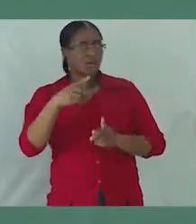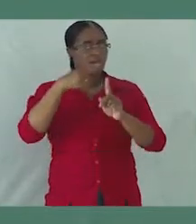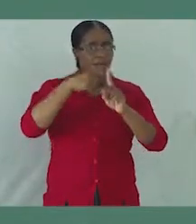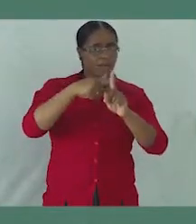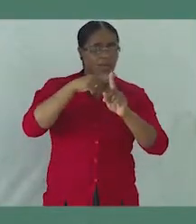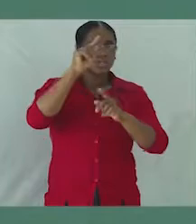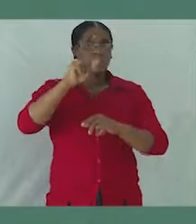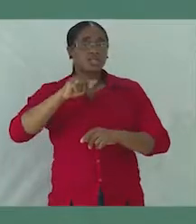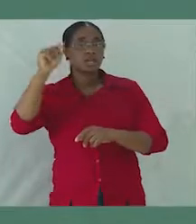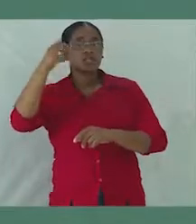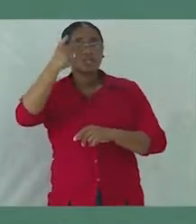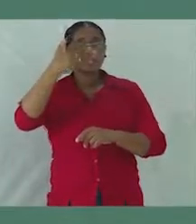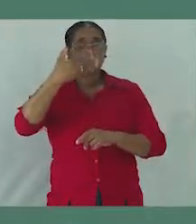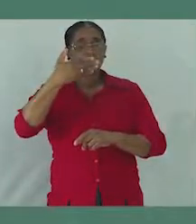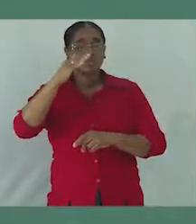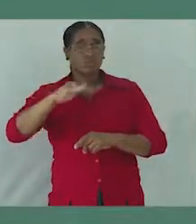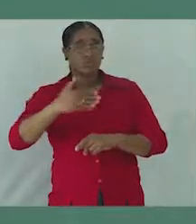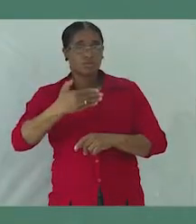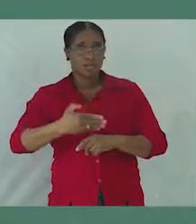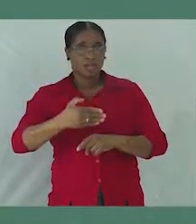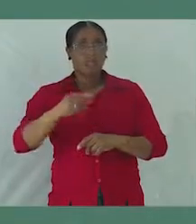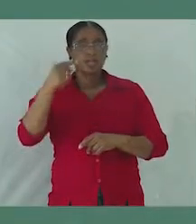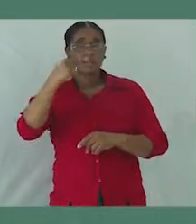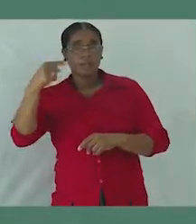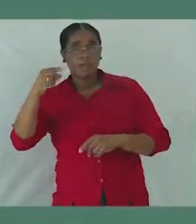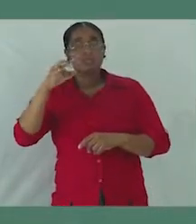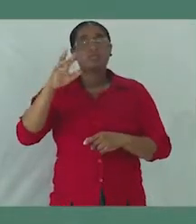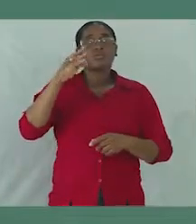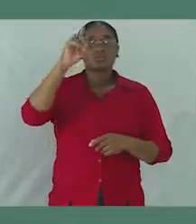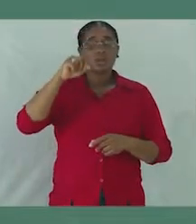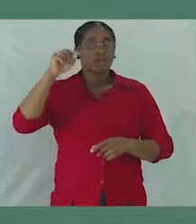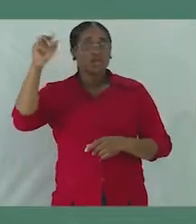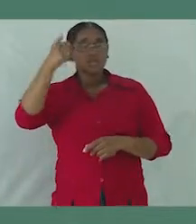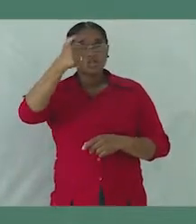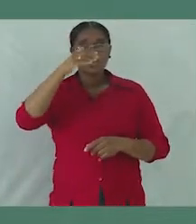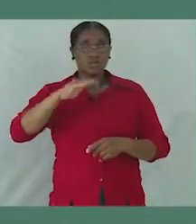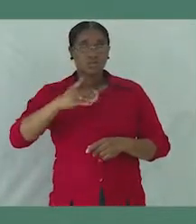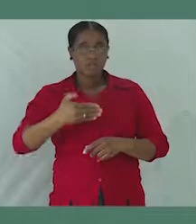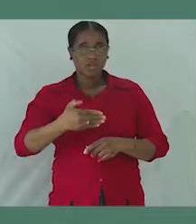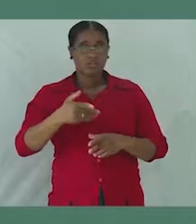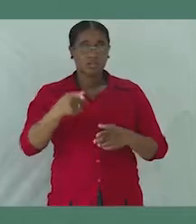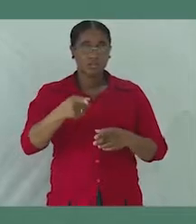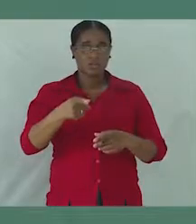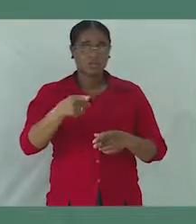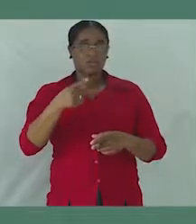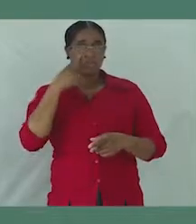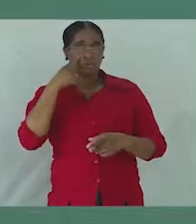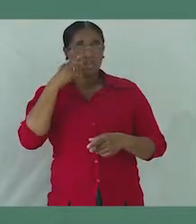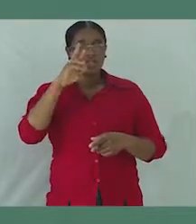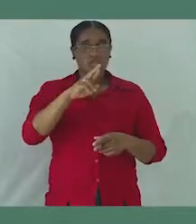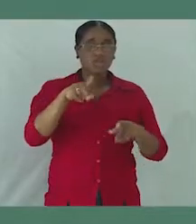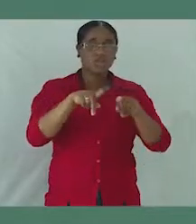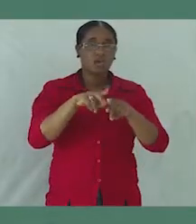5 sobre 7 e menos raiz de 5 sobre 7. Nesse caso, vamos encontrar que x é igual a raiz